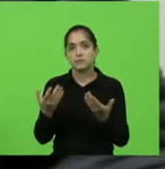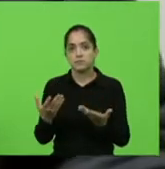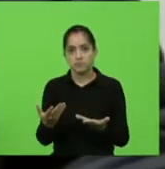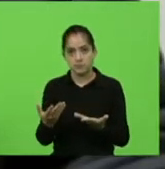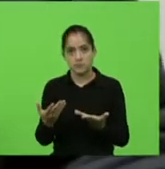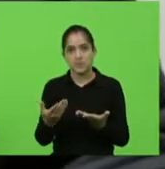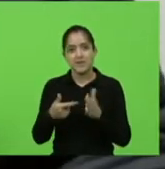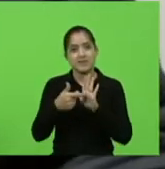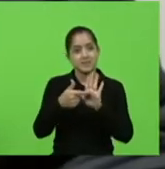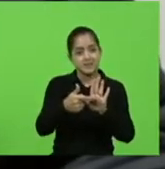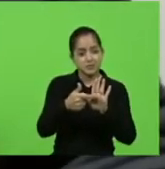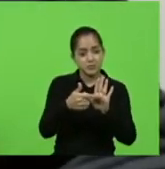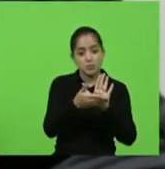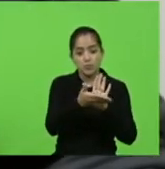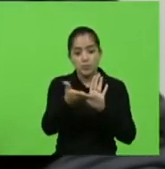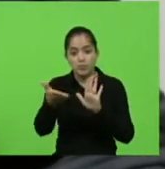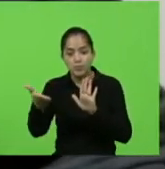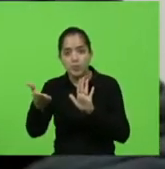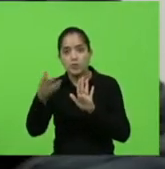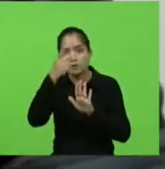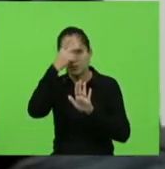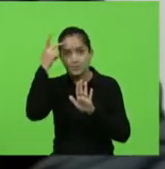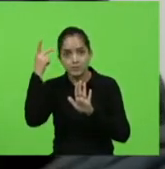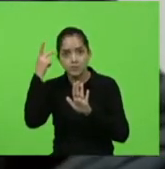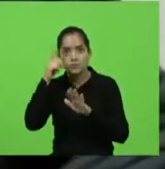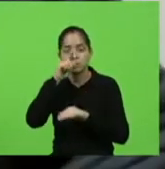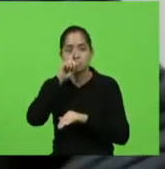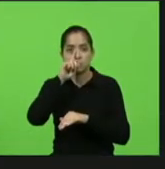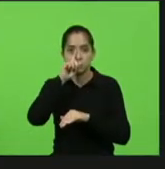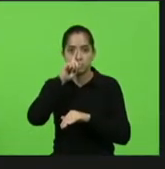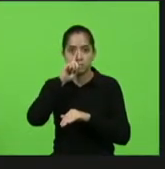expor as pessoas ao risco de...